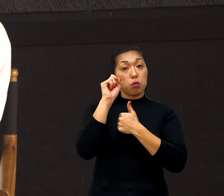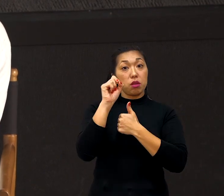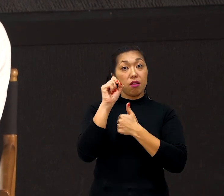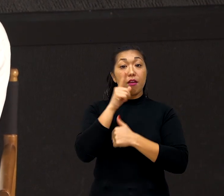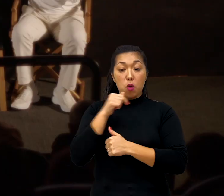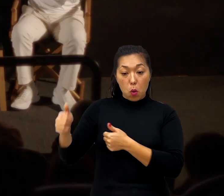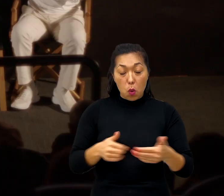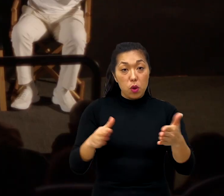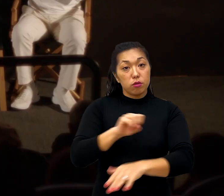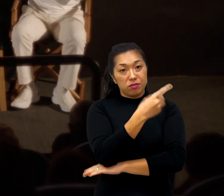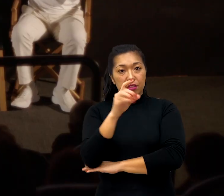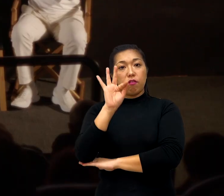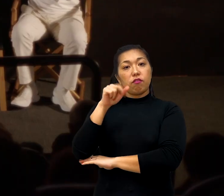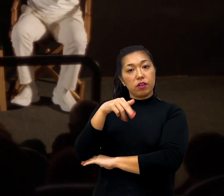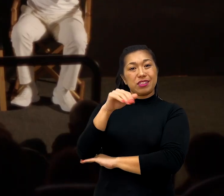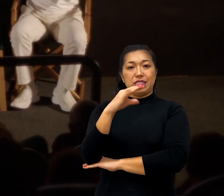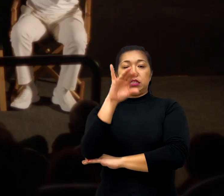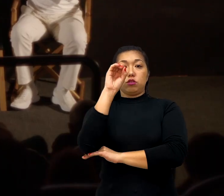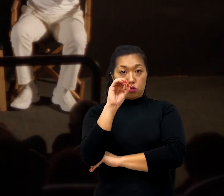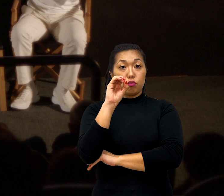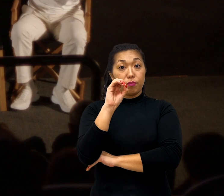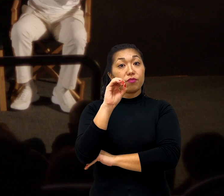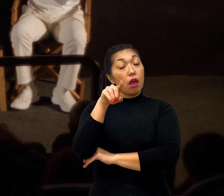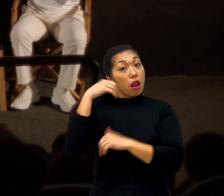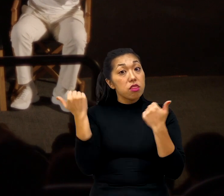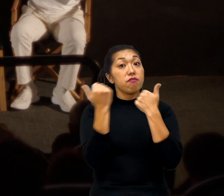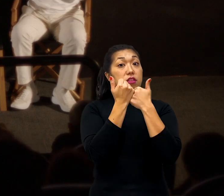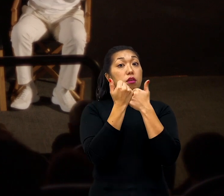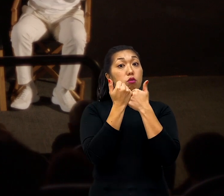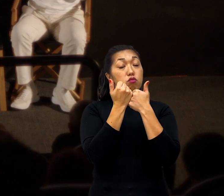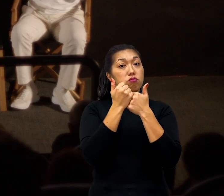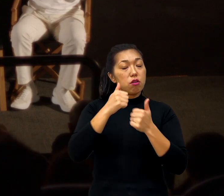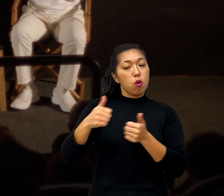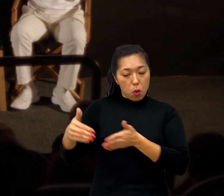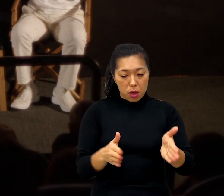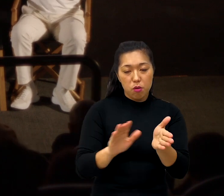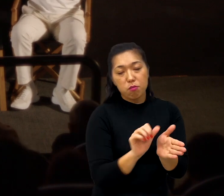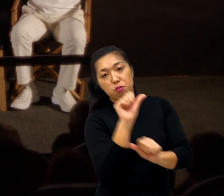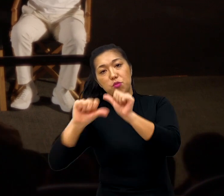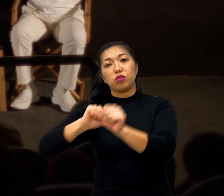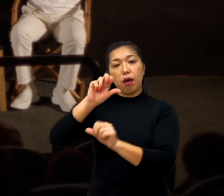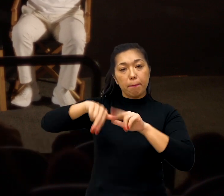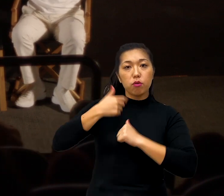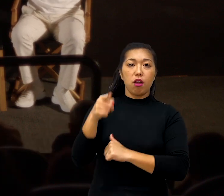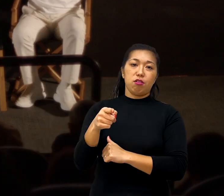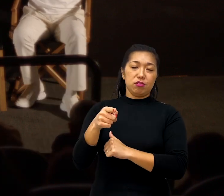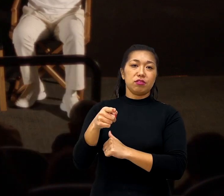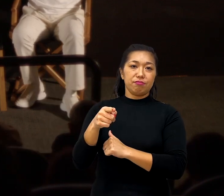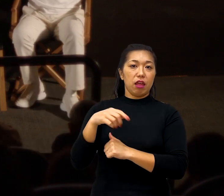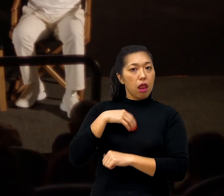São Francisco contra o ambientalismo radical desse país. Ela pegou o microfone e